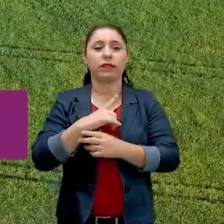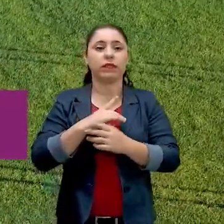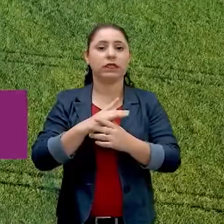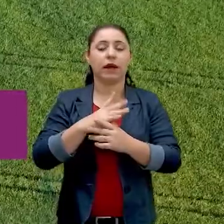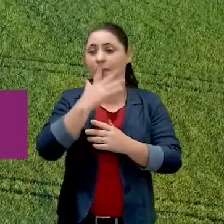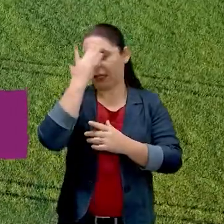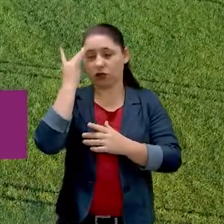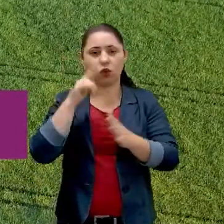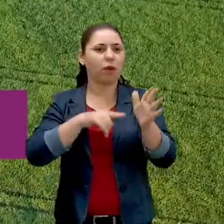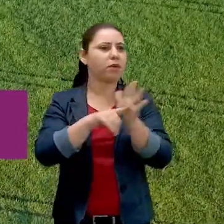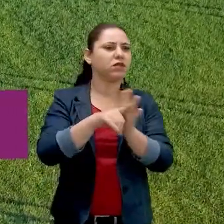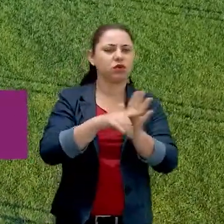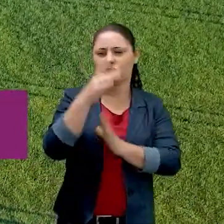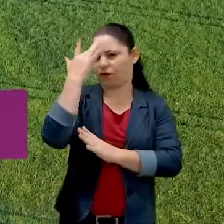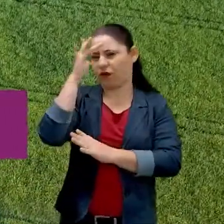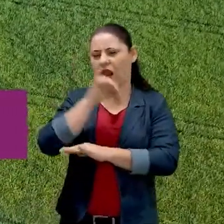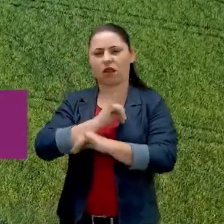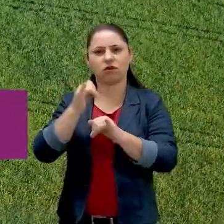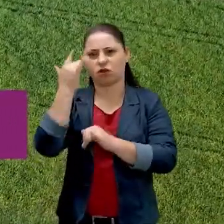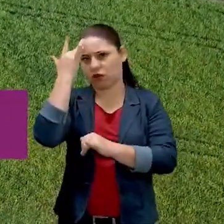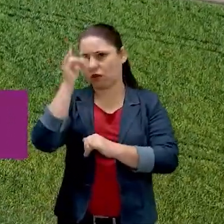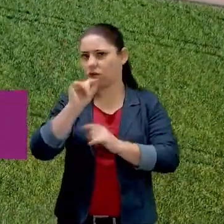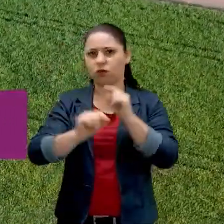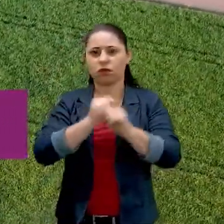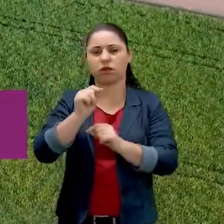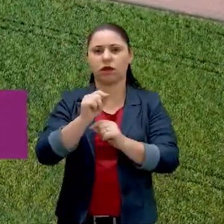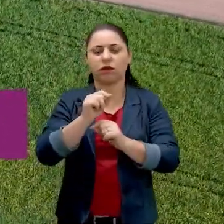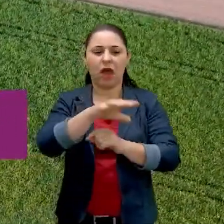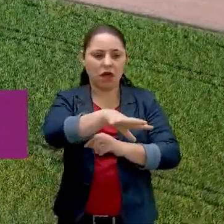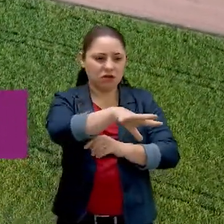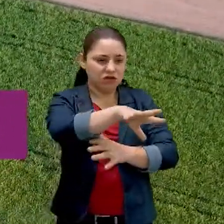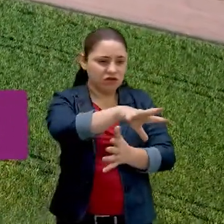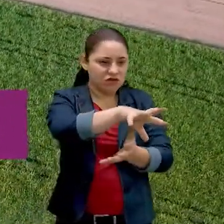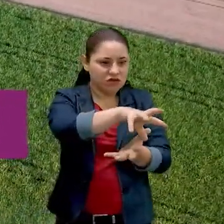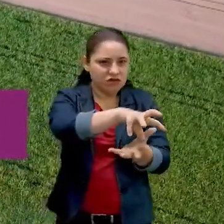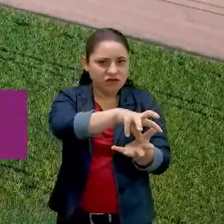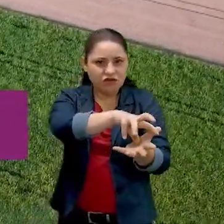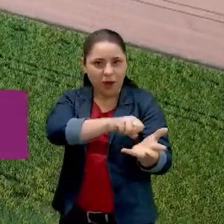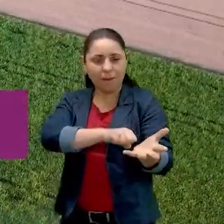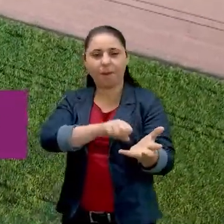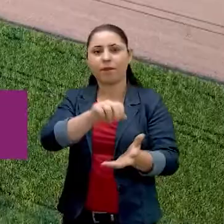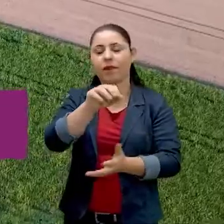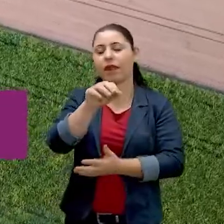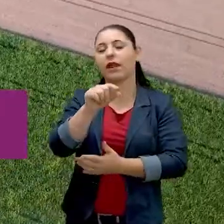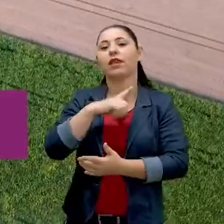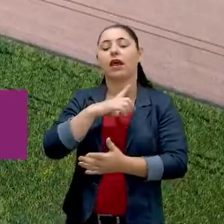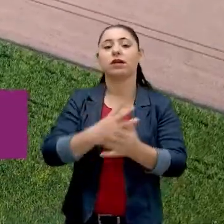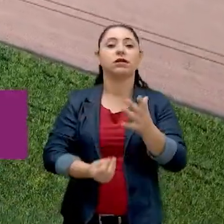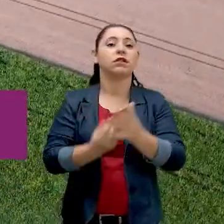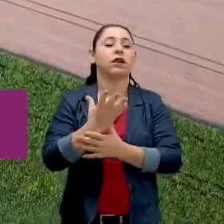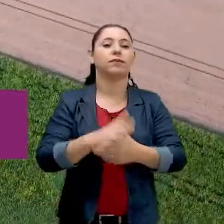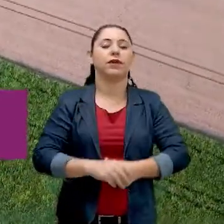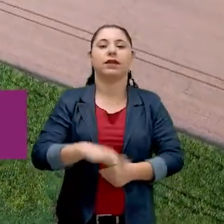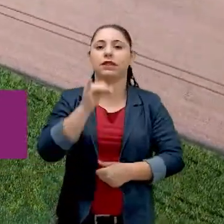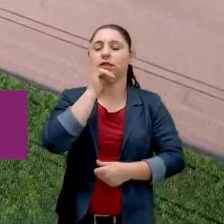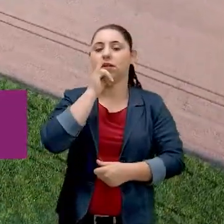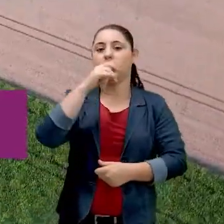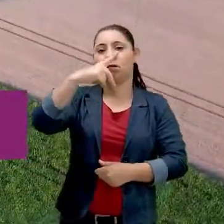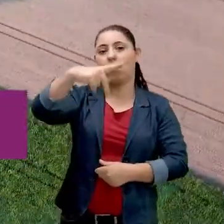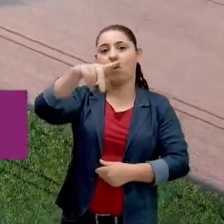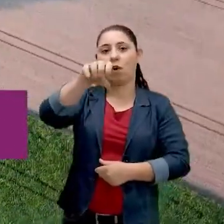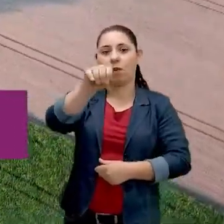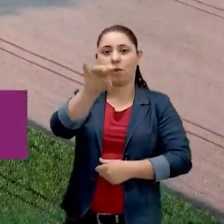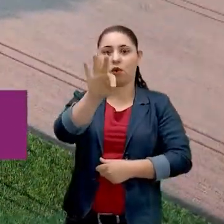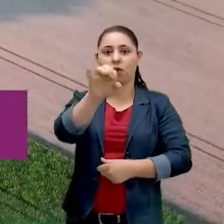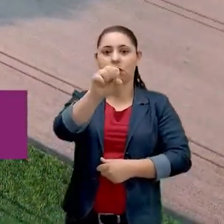muita especulação, as pessoas falam que não sabem, né? Não é assim você extrair fertilizante daqui para ali. A gente tem, por exemplo, a questão do potássio.